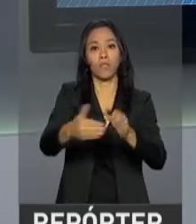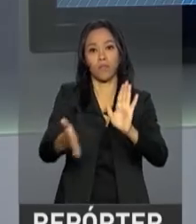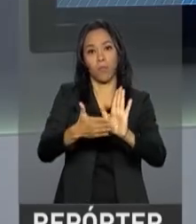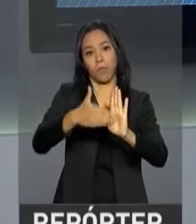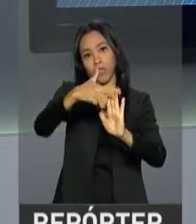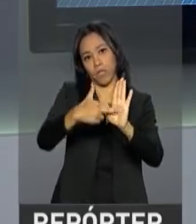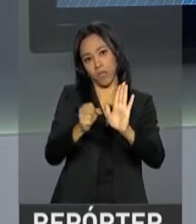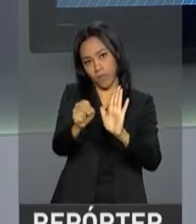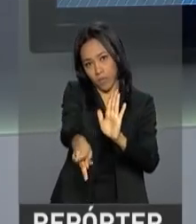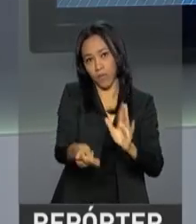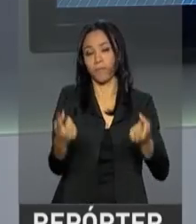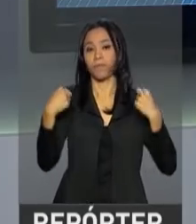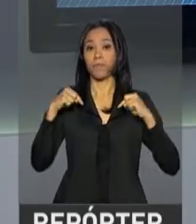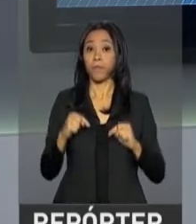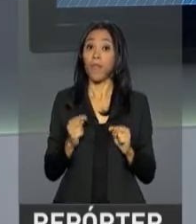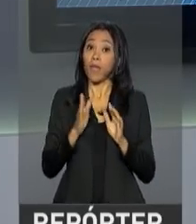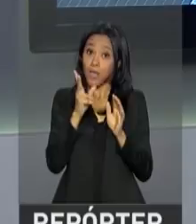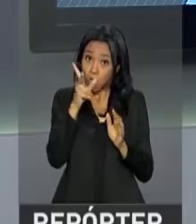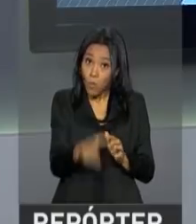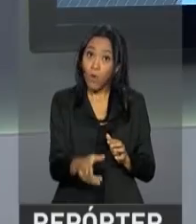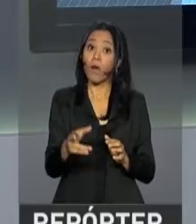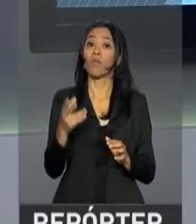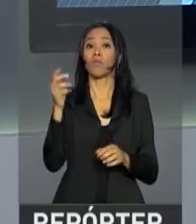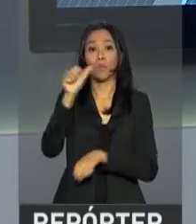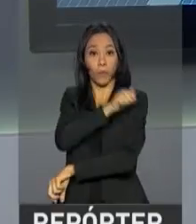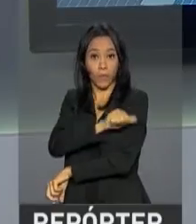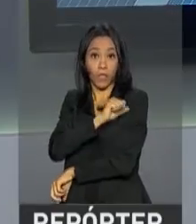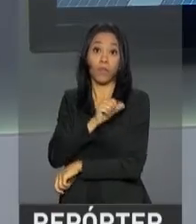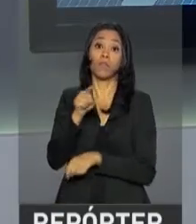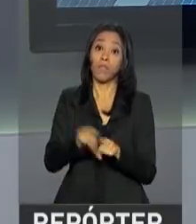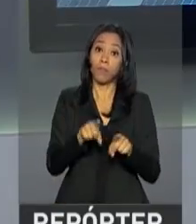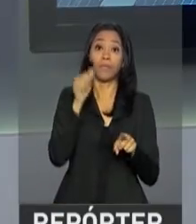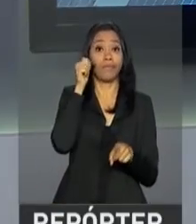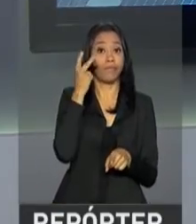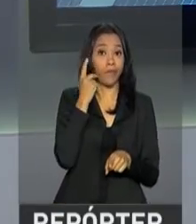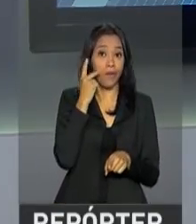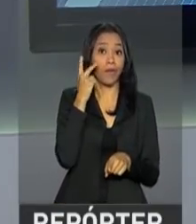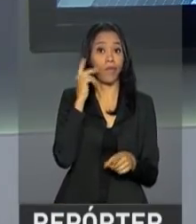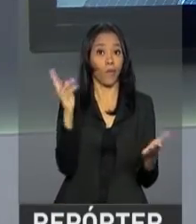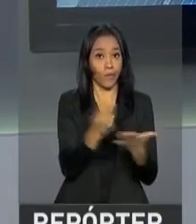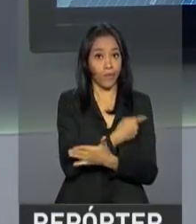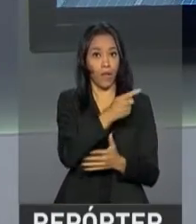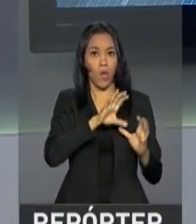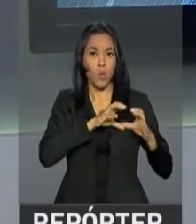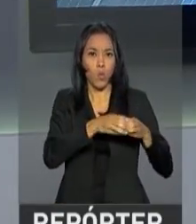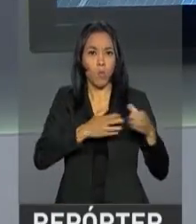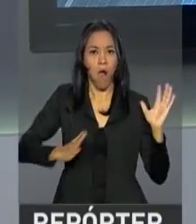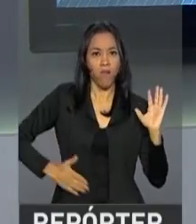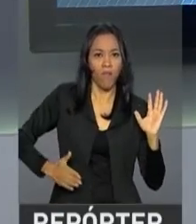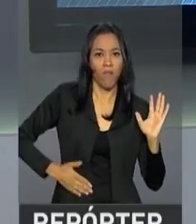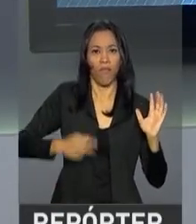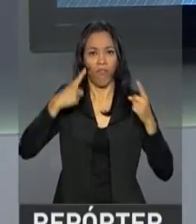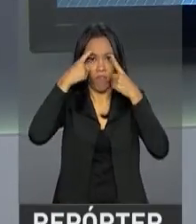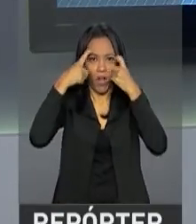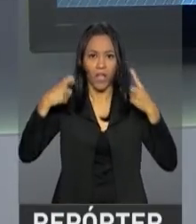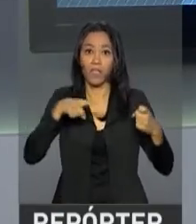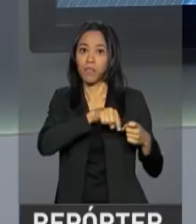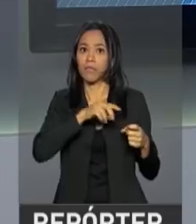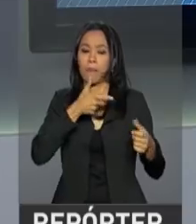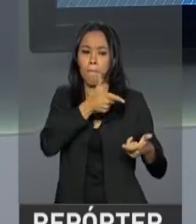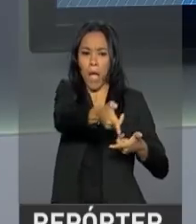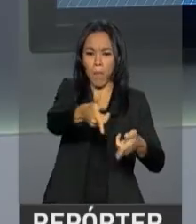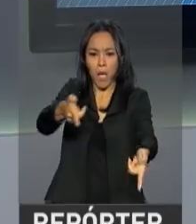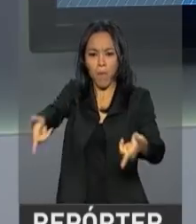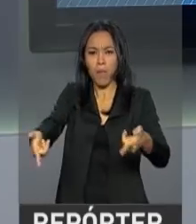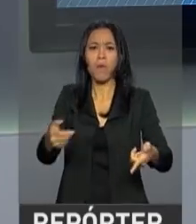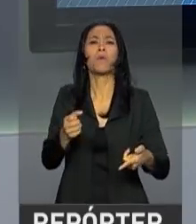assim como no rio de janeiro ceará passa por uma onda de violência uma guerra entre facções criminosas causou em janeiro uma chacina